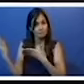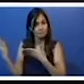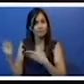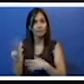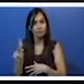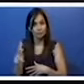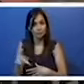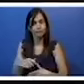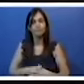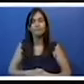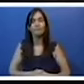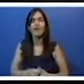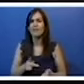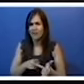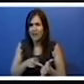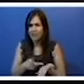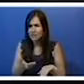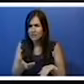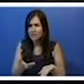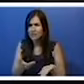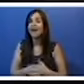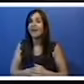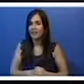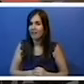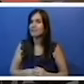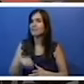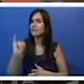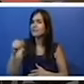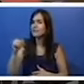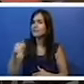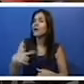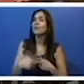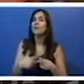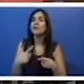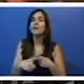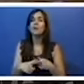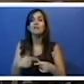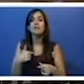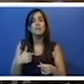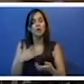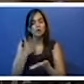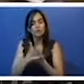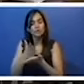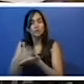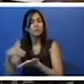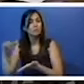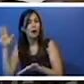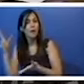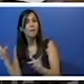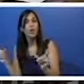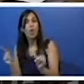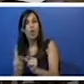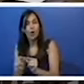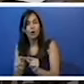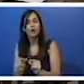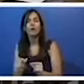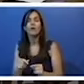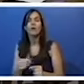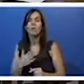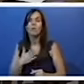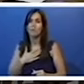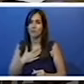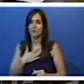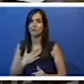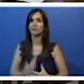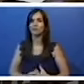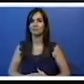então quanto mais por mais partes eu dividir menor fica o meu pedaço